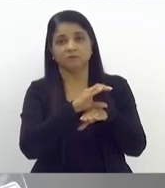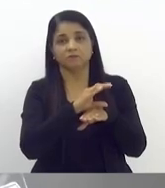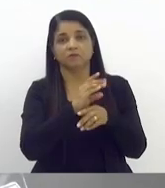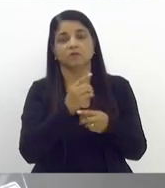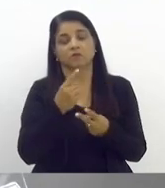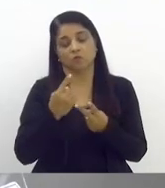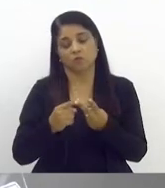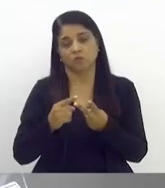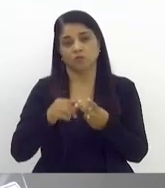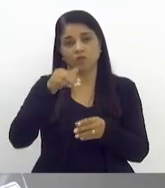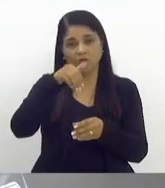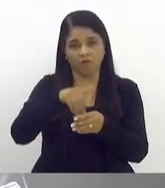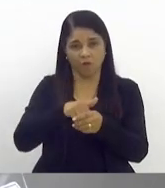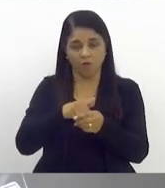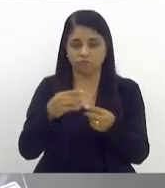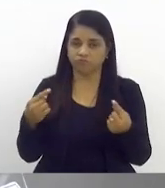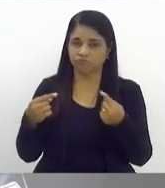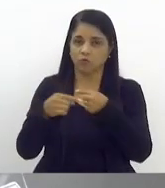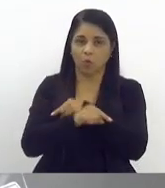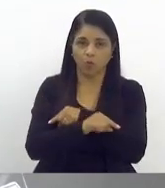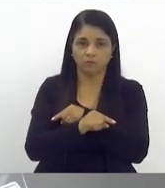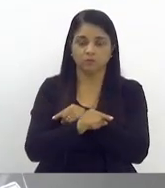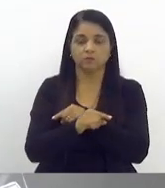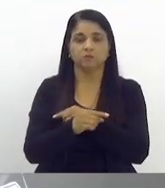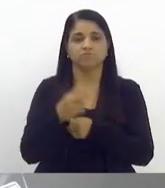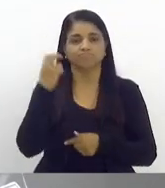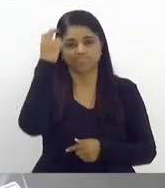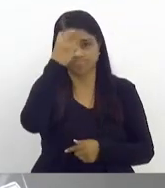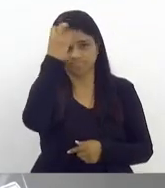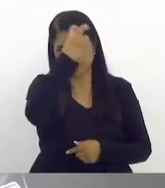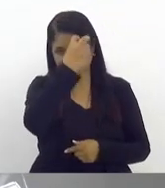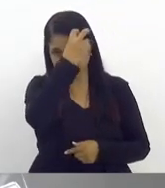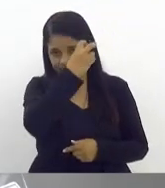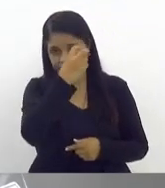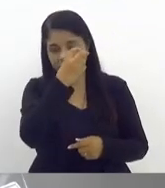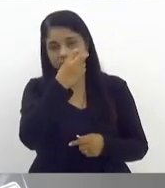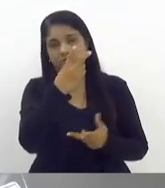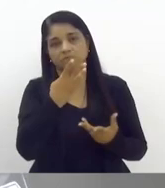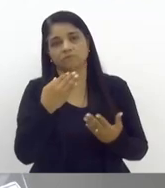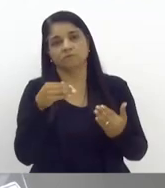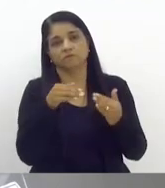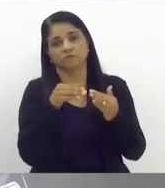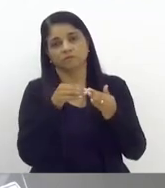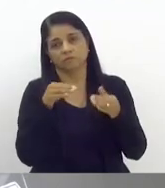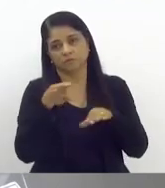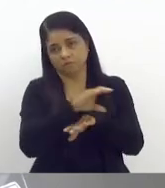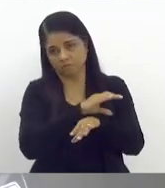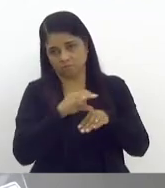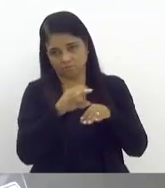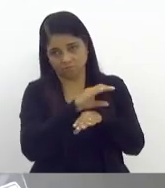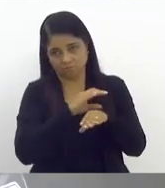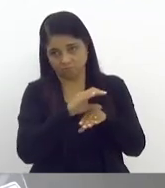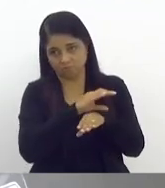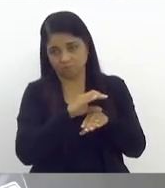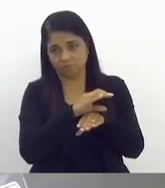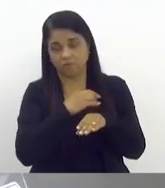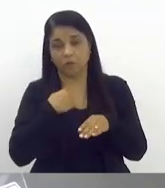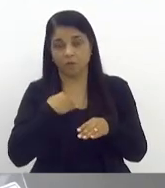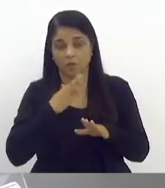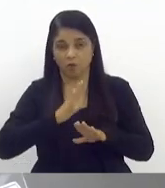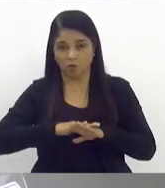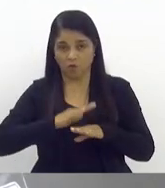voto divergente da deputada Verônica Lima pela inconstitucionalidade. O meu voto é pela constitucionalidade com